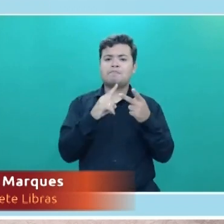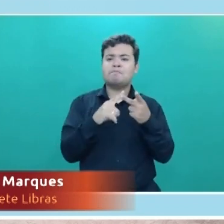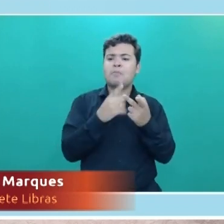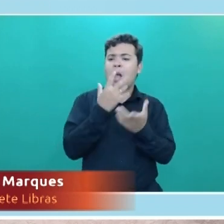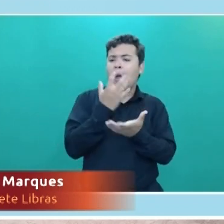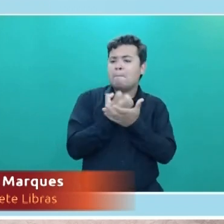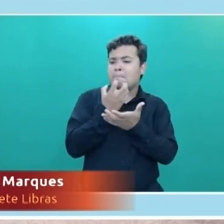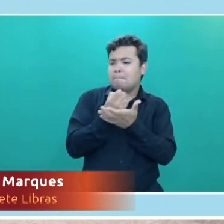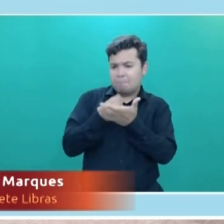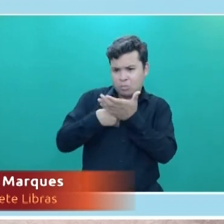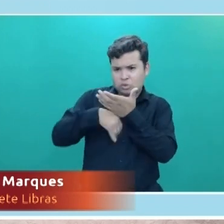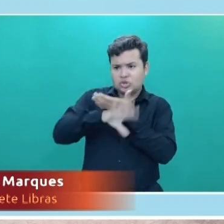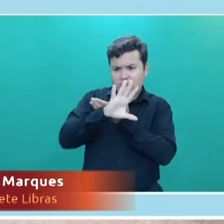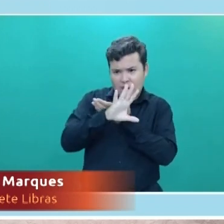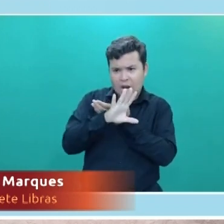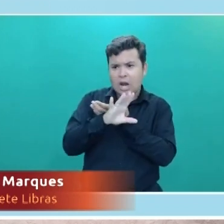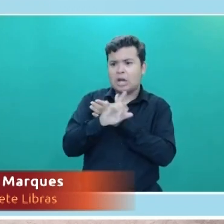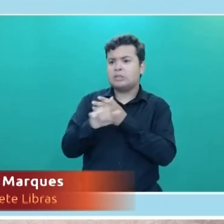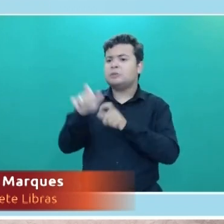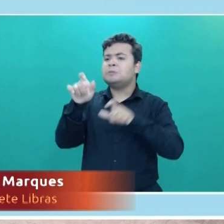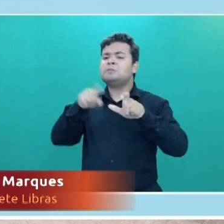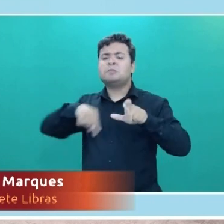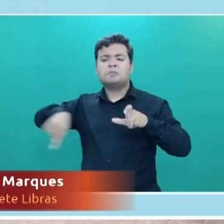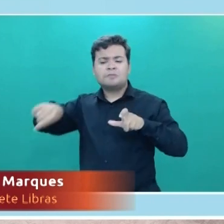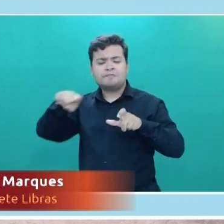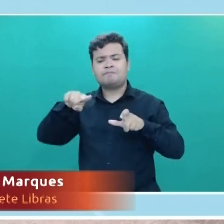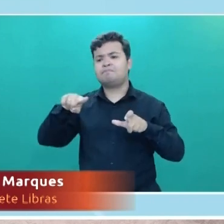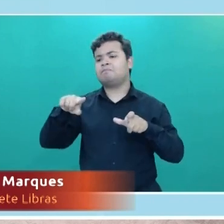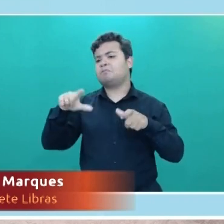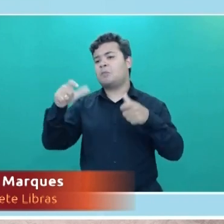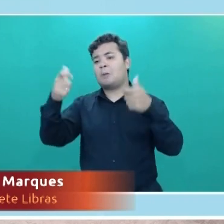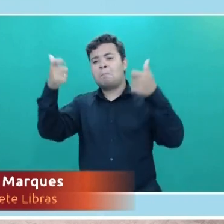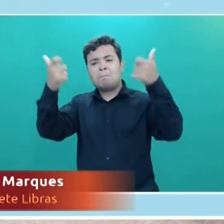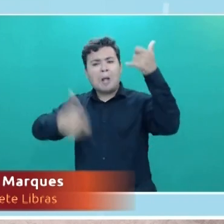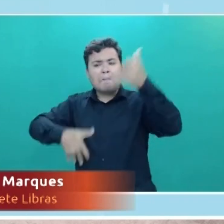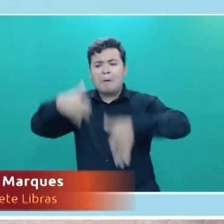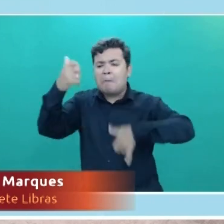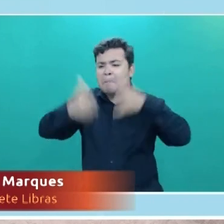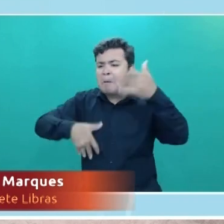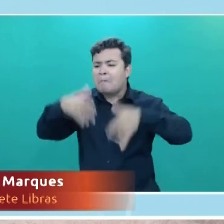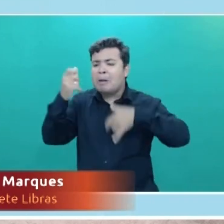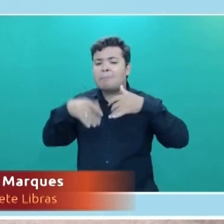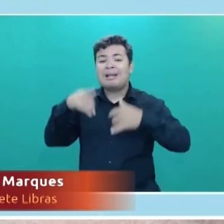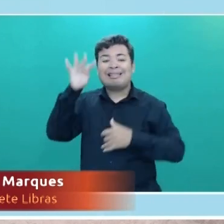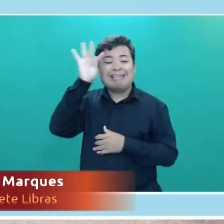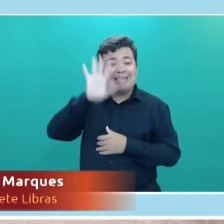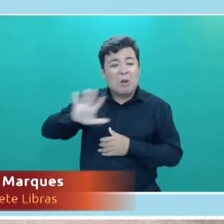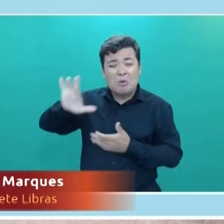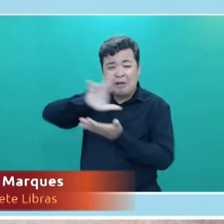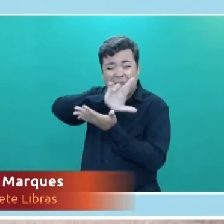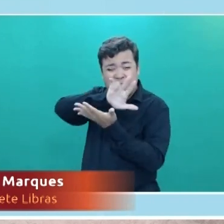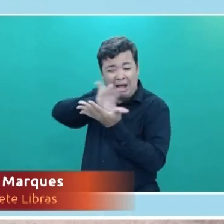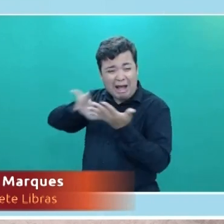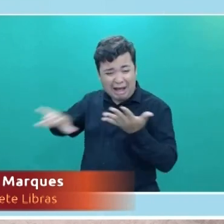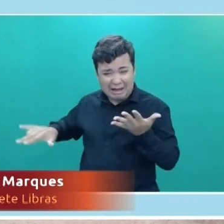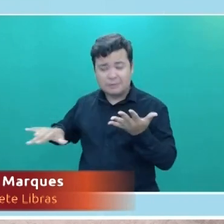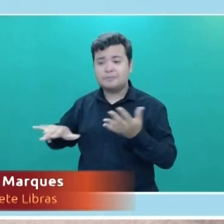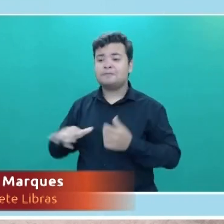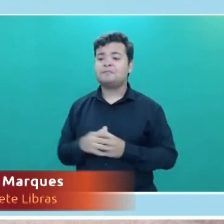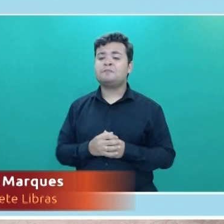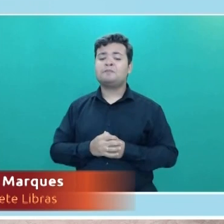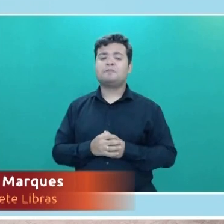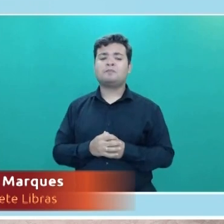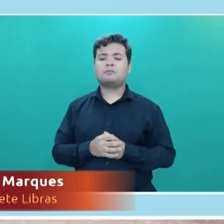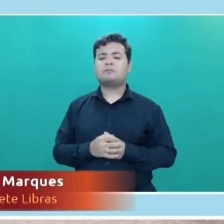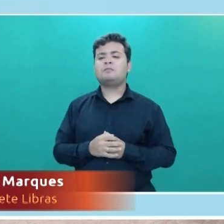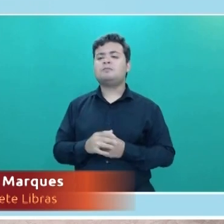essas pessoas falam sobre todas essas teorias que você citou no primeiro bloco. Então, como é que você